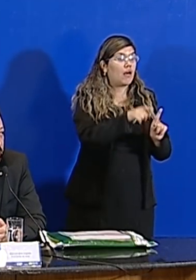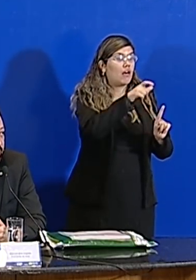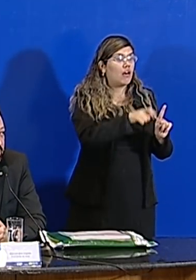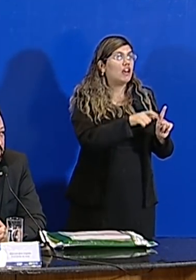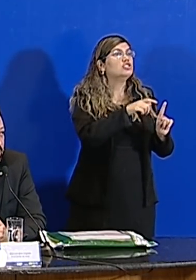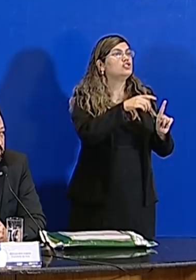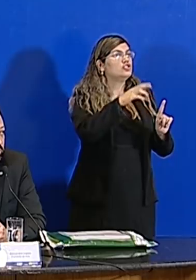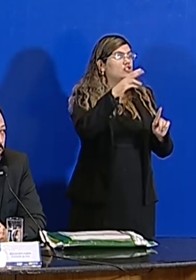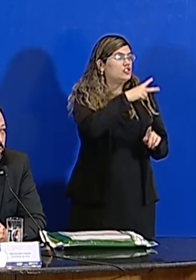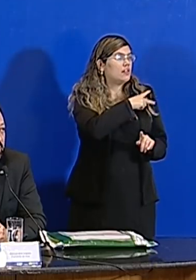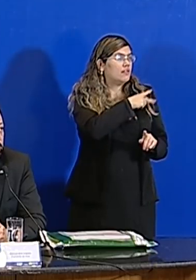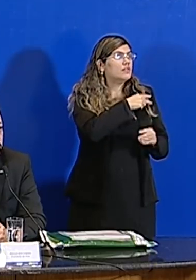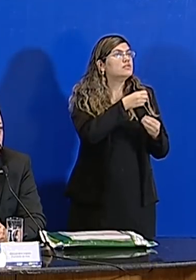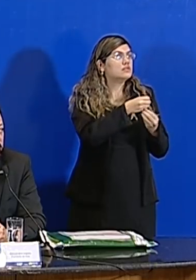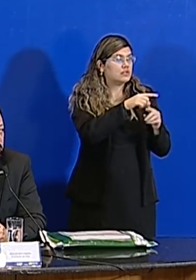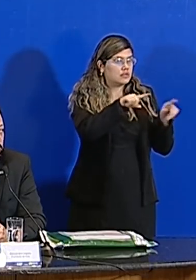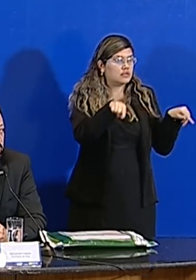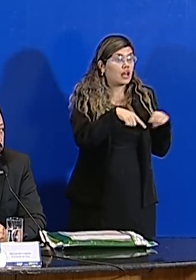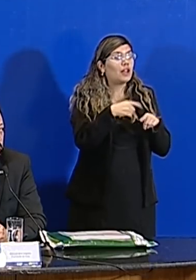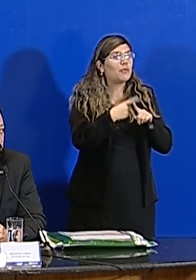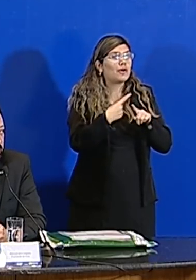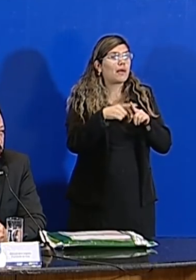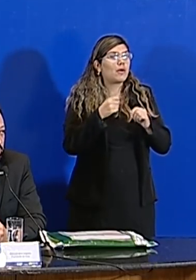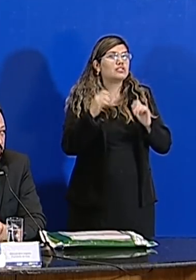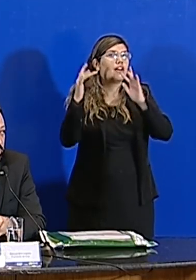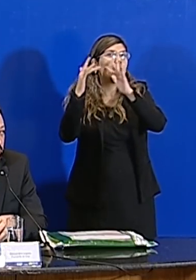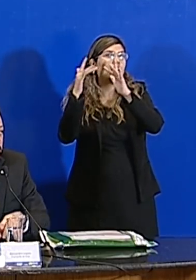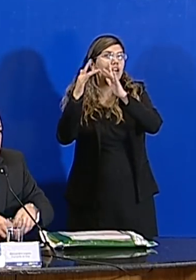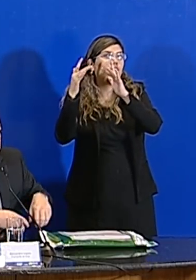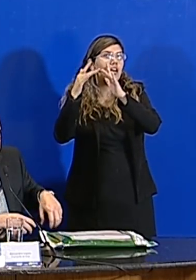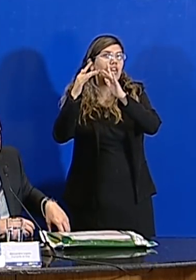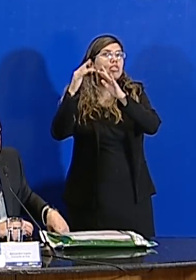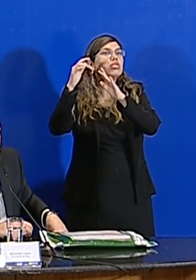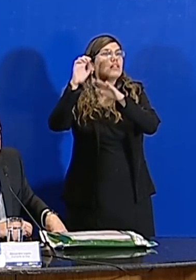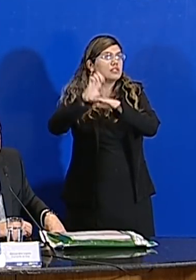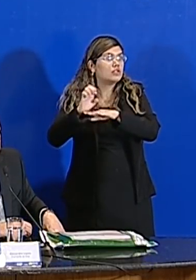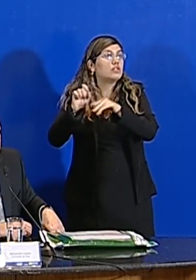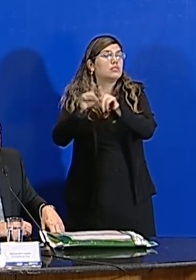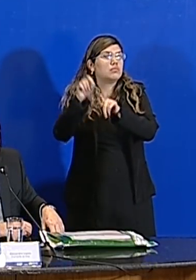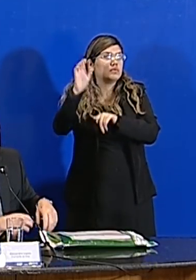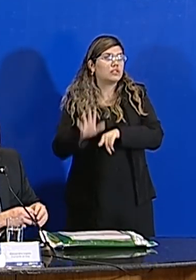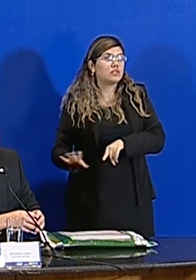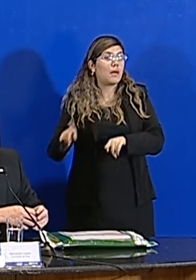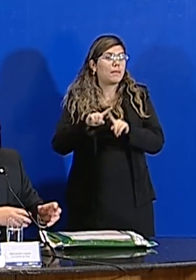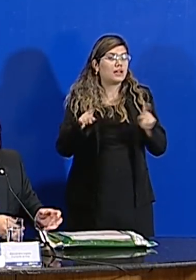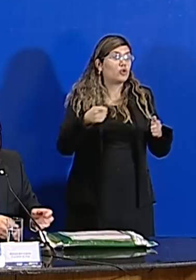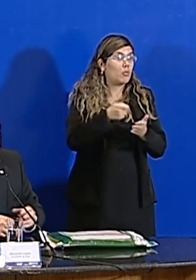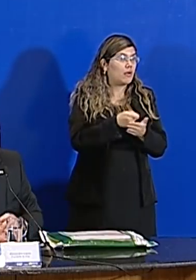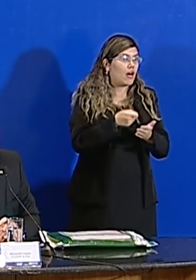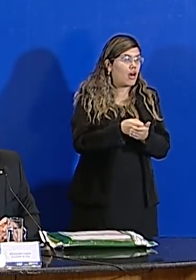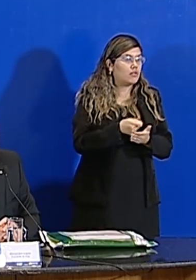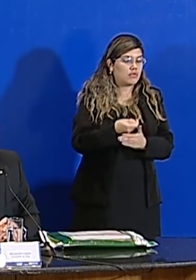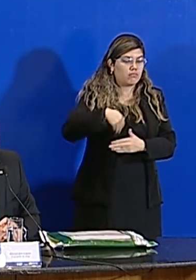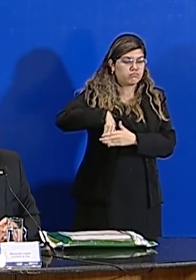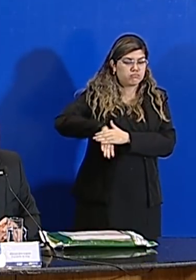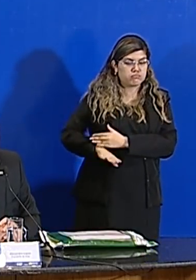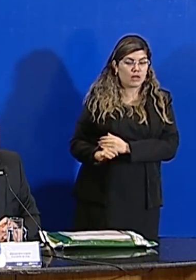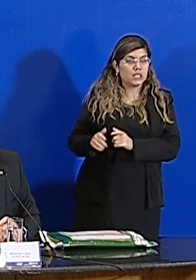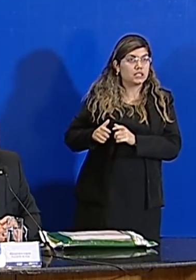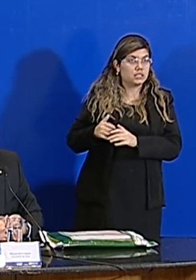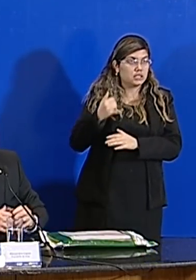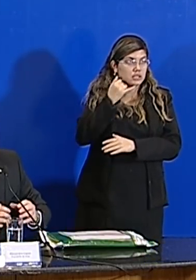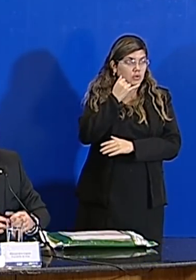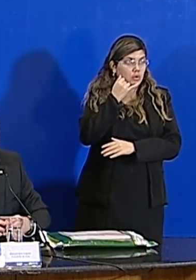celular, porque através dele eles entram em contato com as coordenações estaduais e nacionais. Só que eles são obrigados a guardar o celular na hora de fazer a abertura